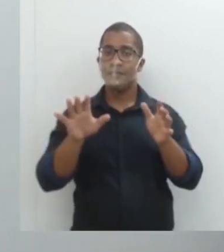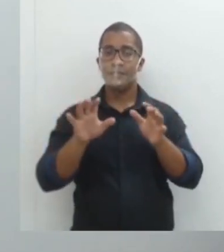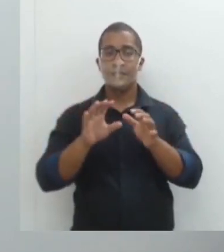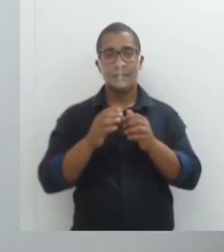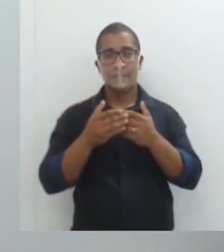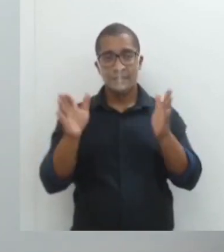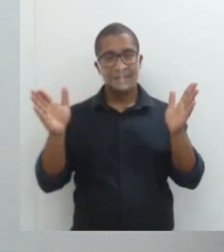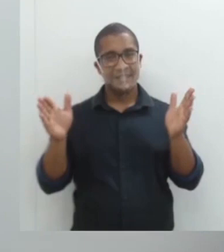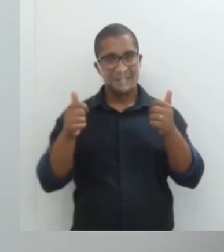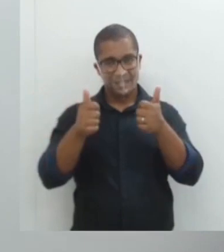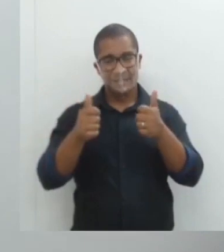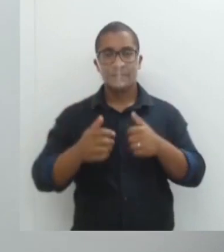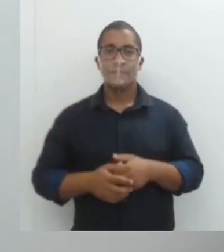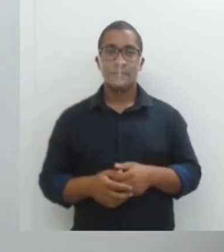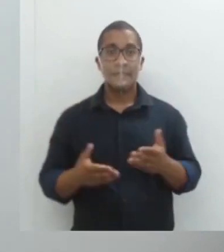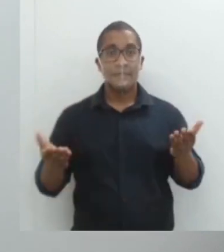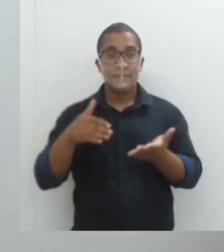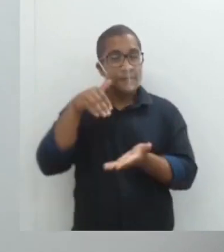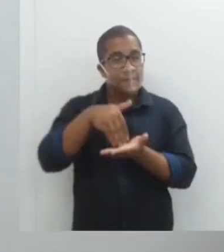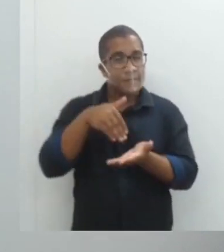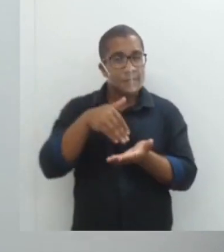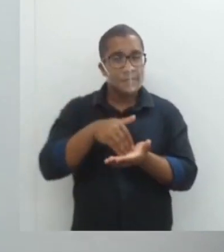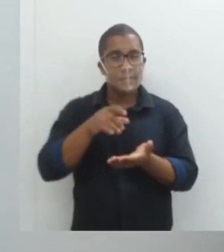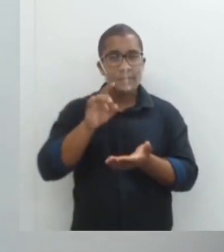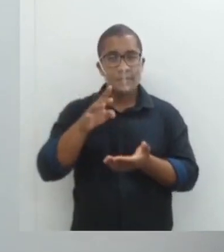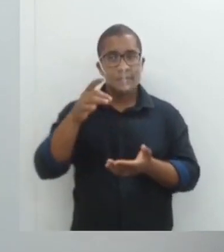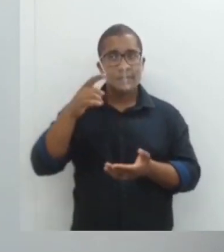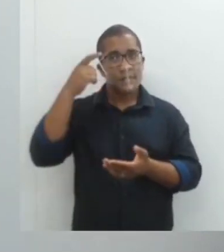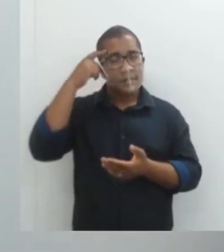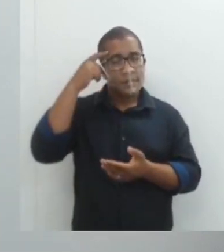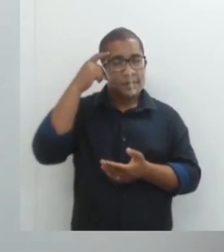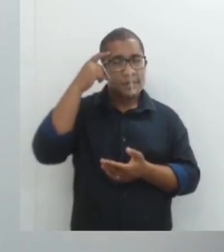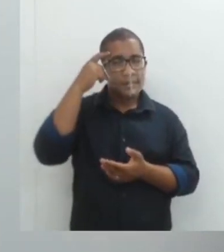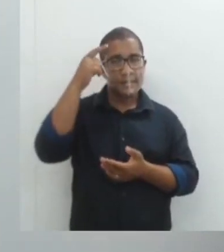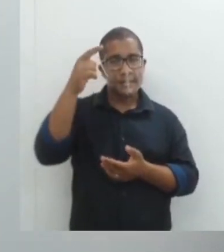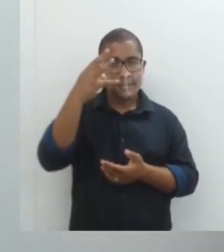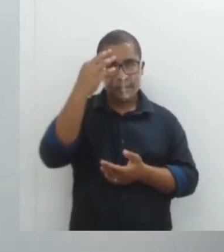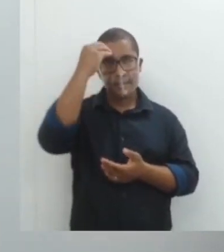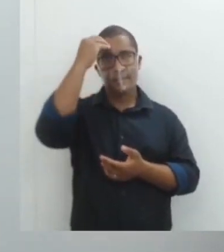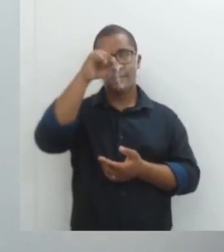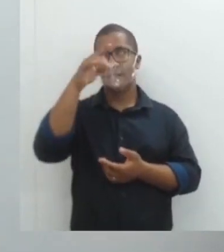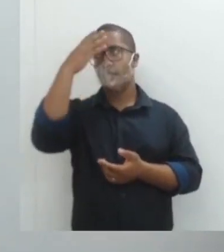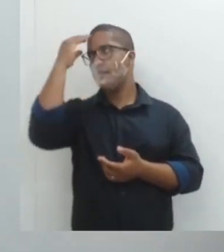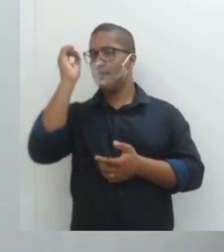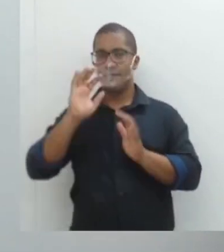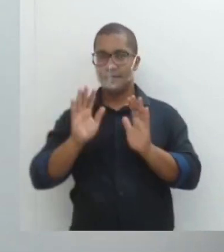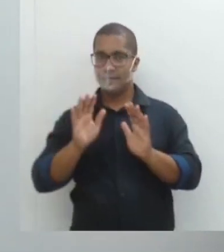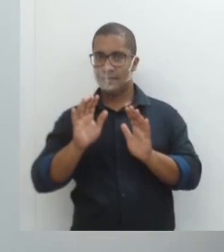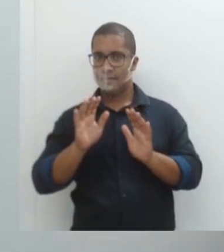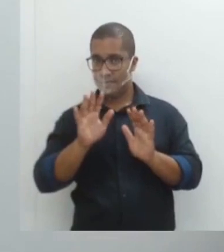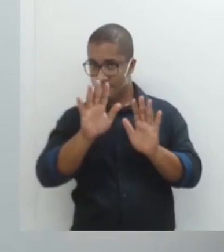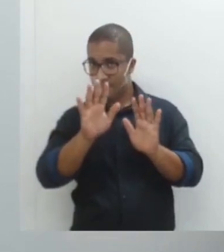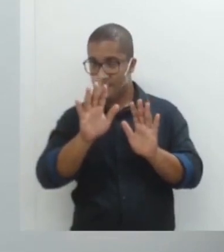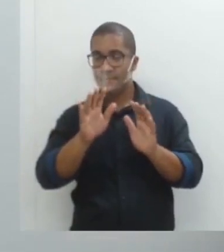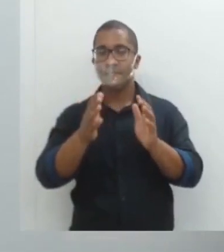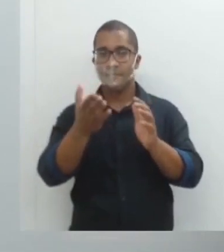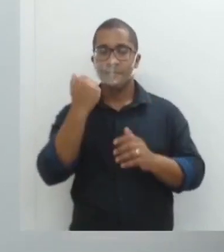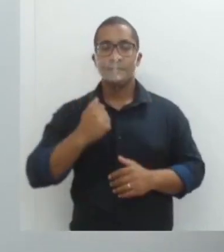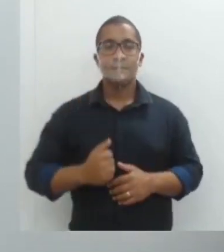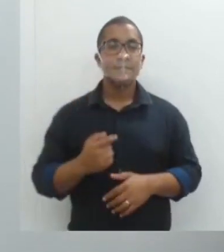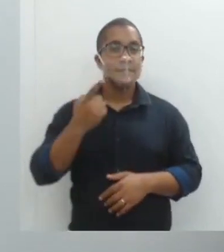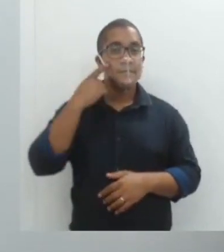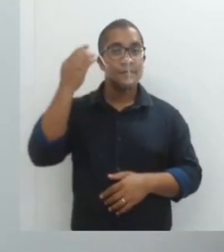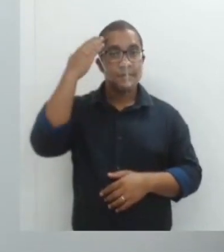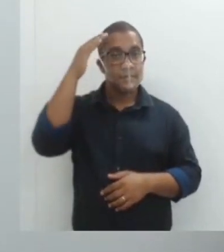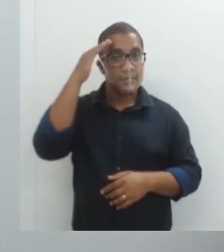Para a gente encerrar, gente, vamos só dar aquela recapitulada para ninguém se perder? Vamos lá? Então, vamos entender